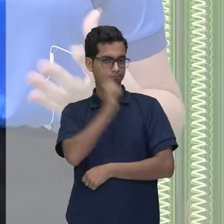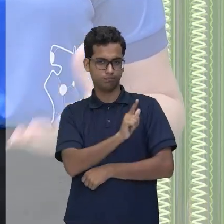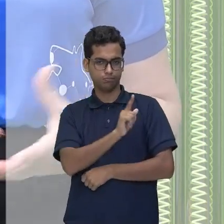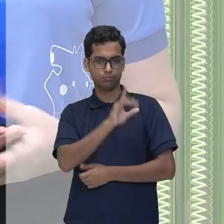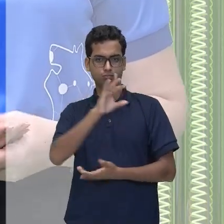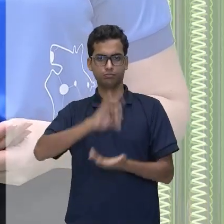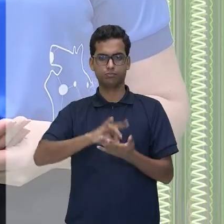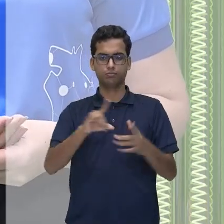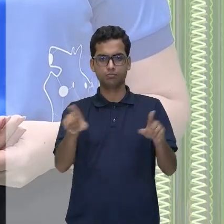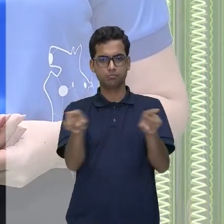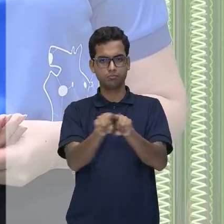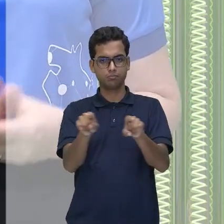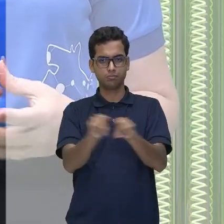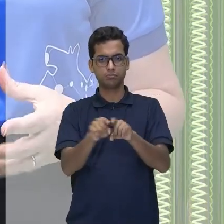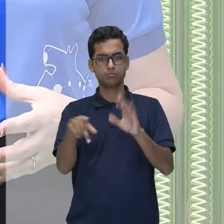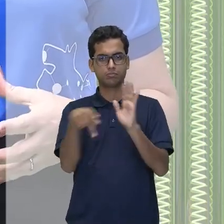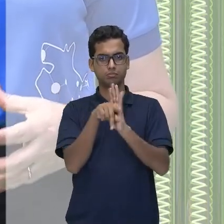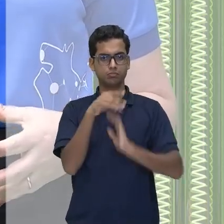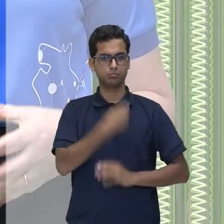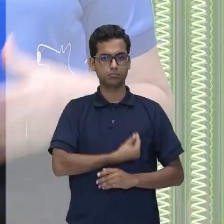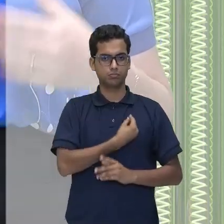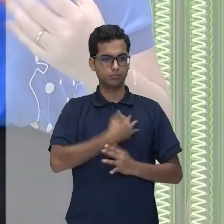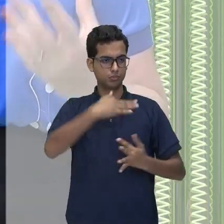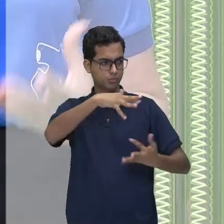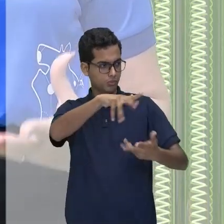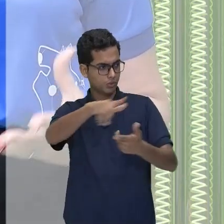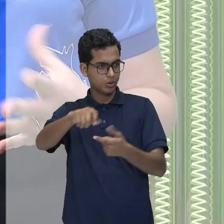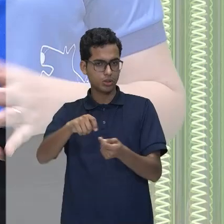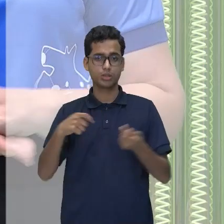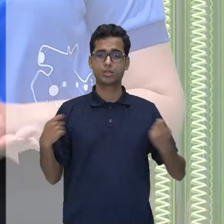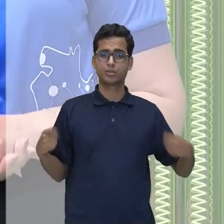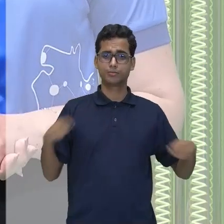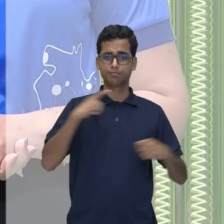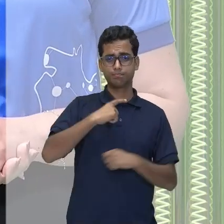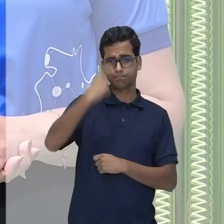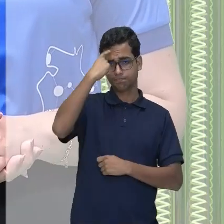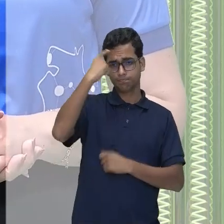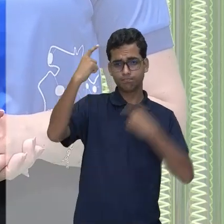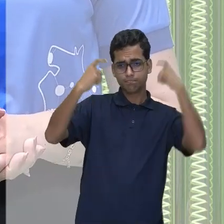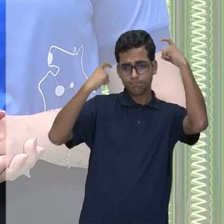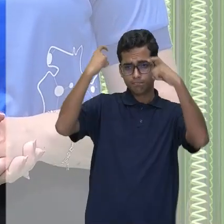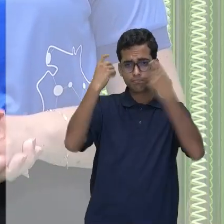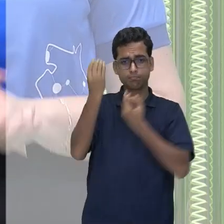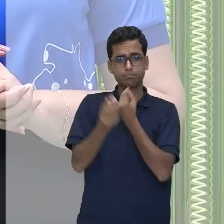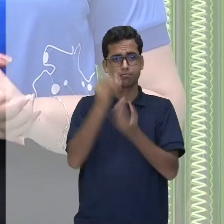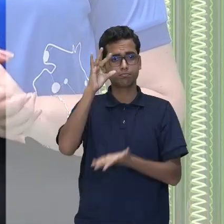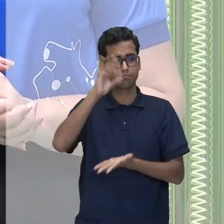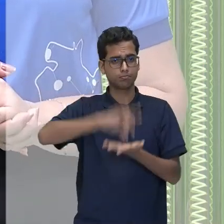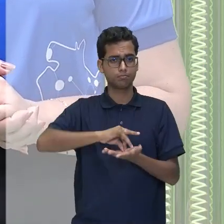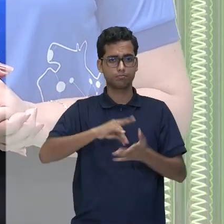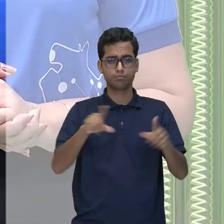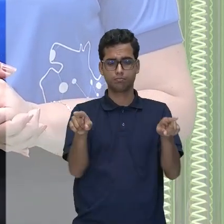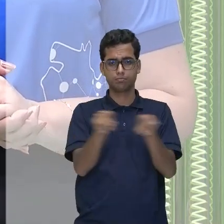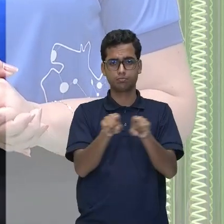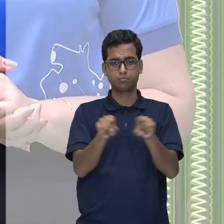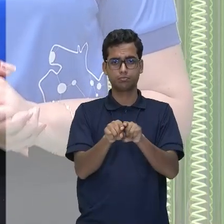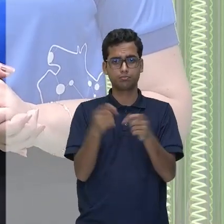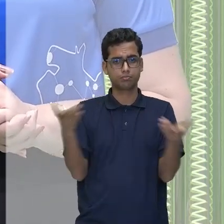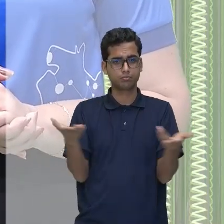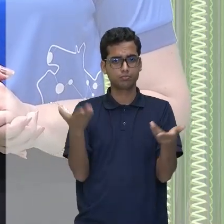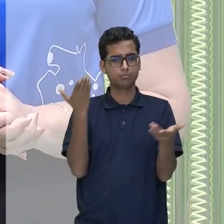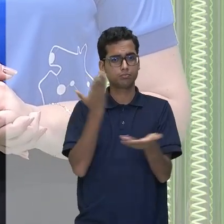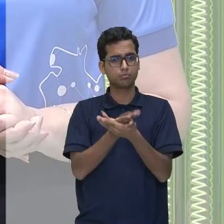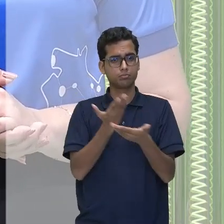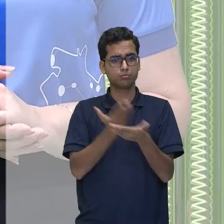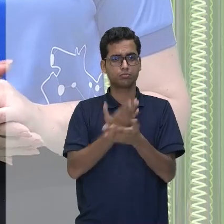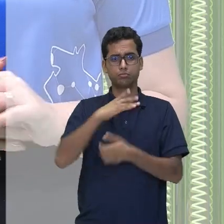vida no nosso planeta, né? Então a gente precisa sempre pensar e se preocupar a respeito disso. E o que a gente vai aprender um